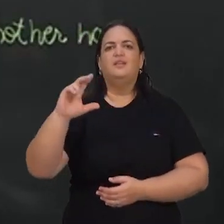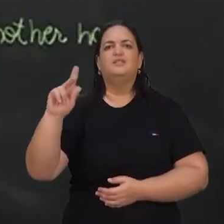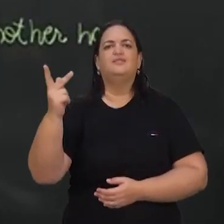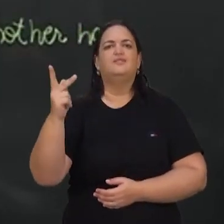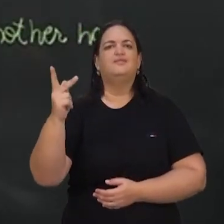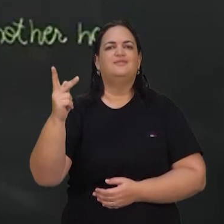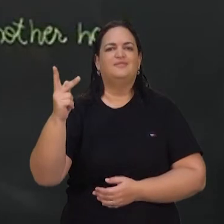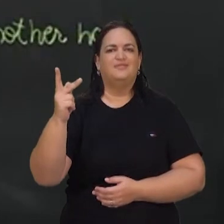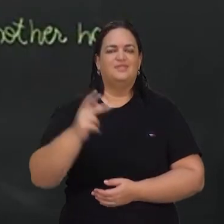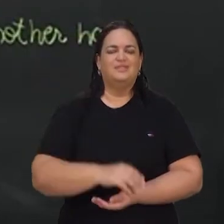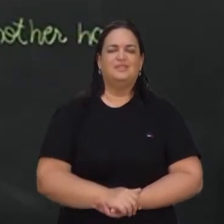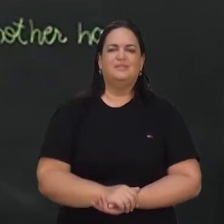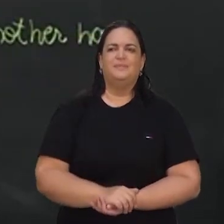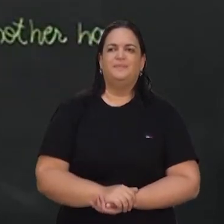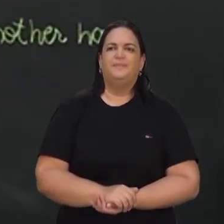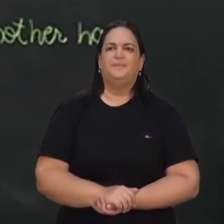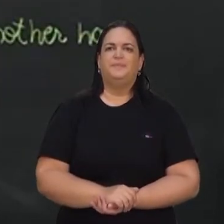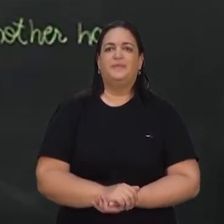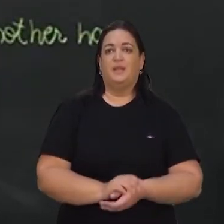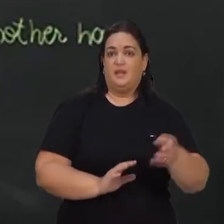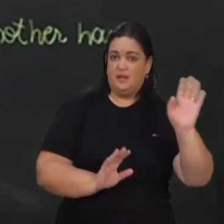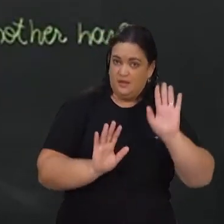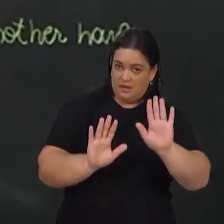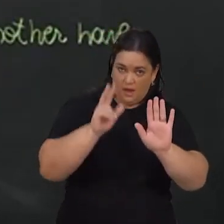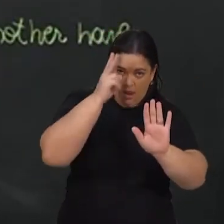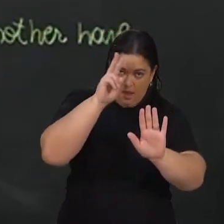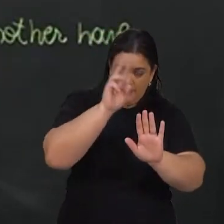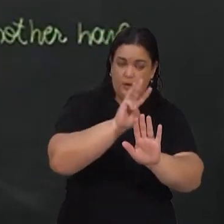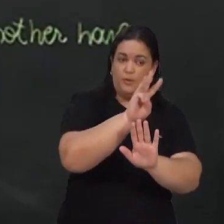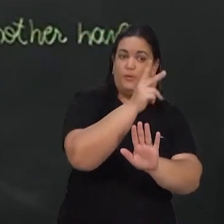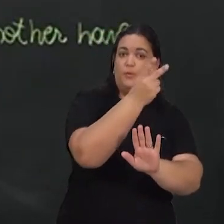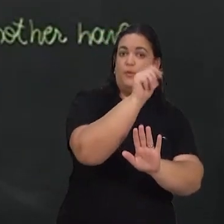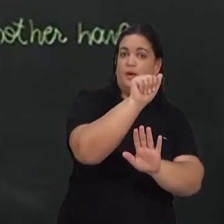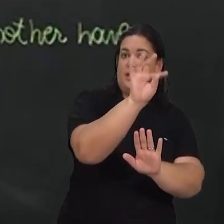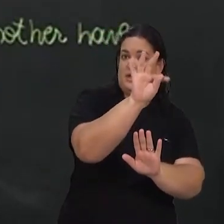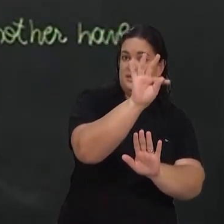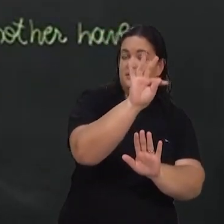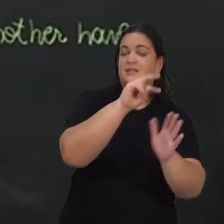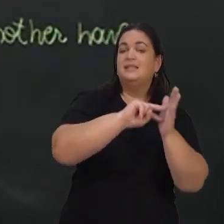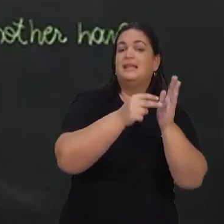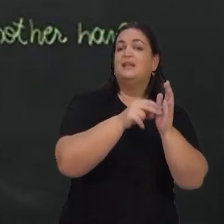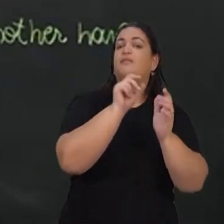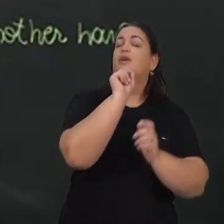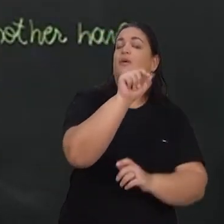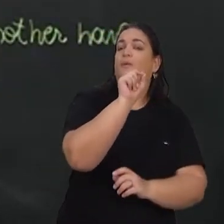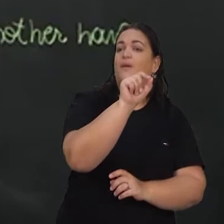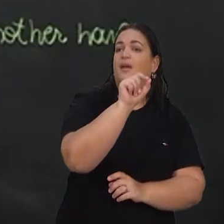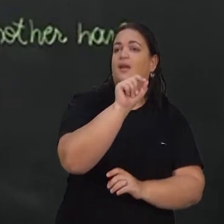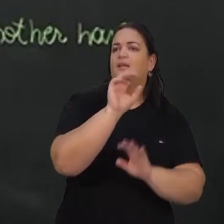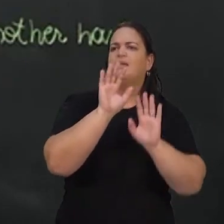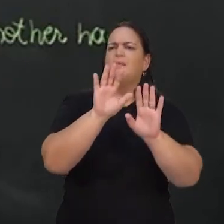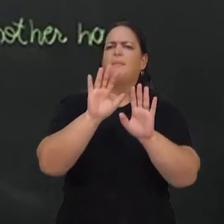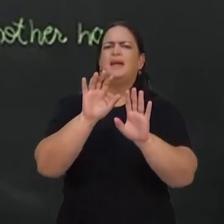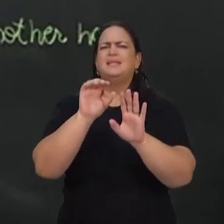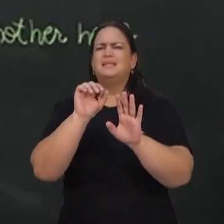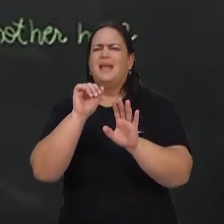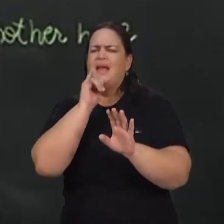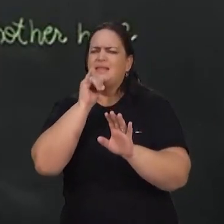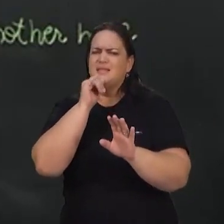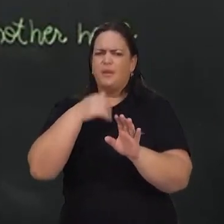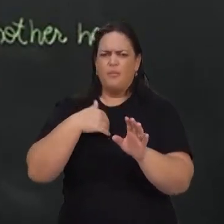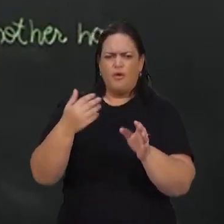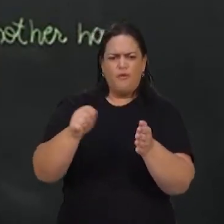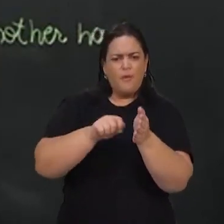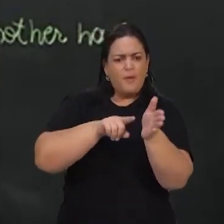tem opção, lembrando, né? O what significa o quê? Quando você tem opção, você pede para a pessoa escolher,